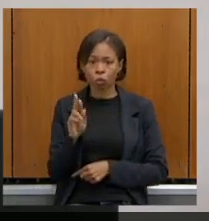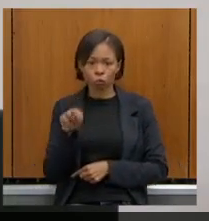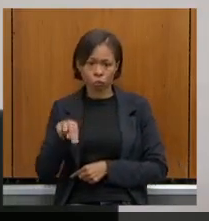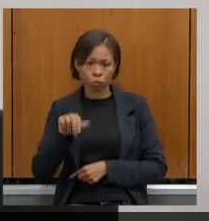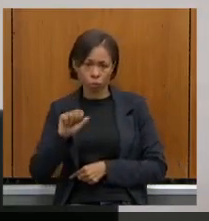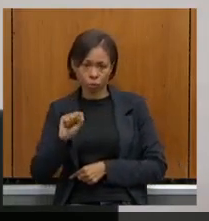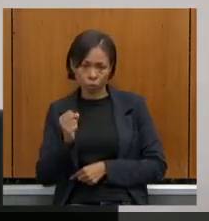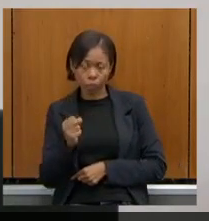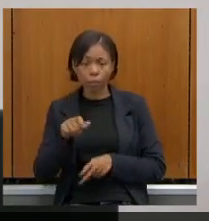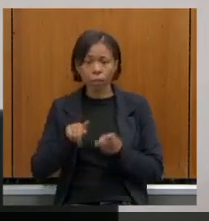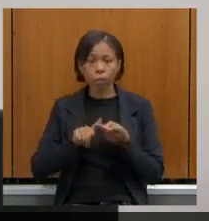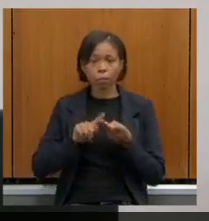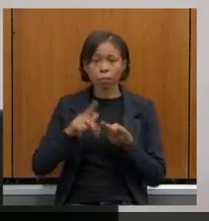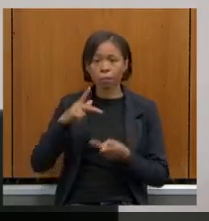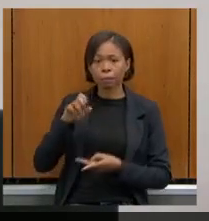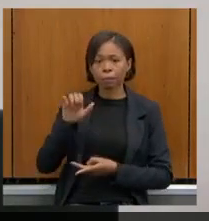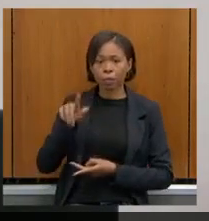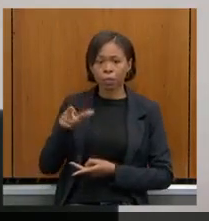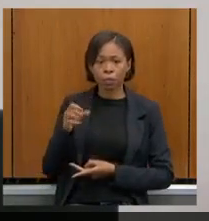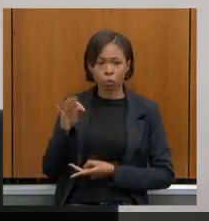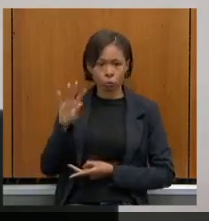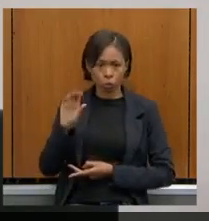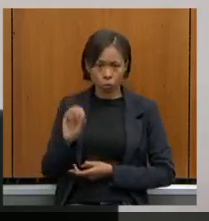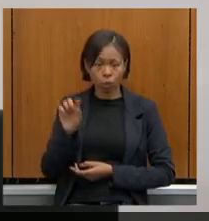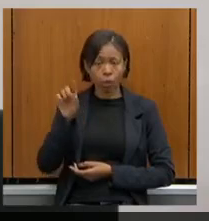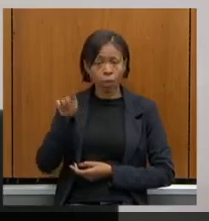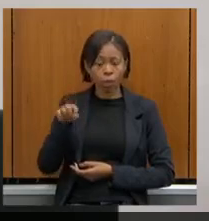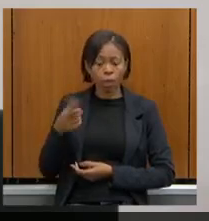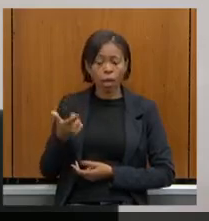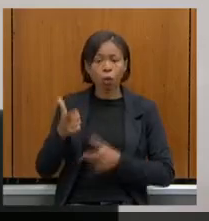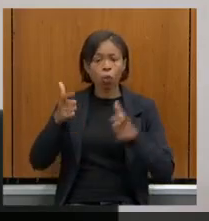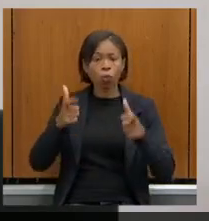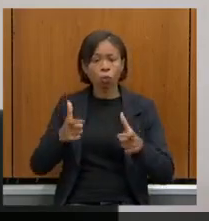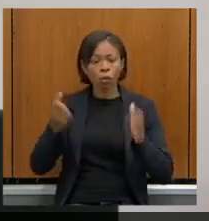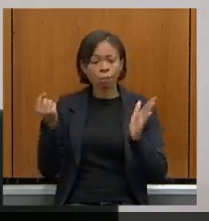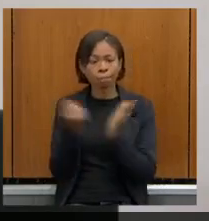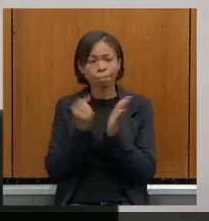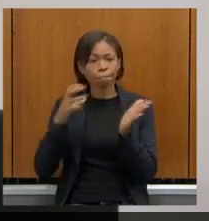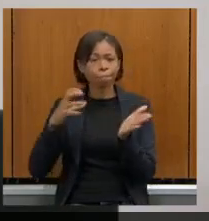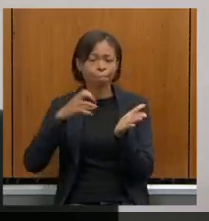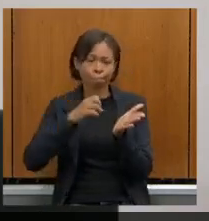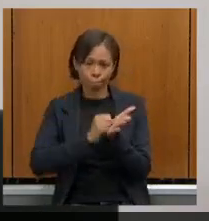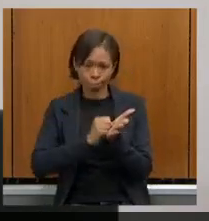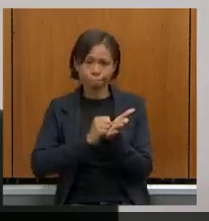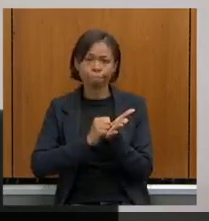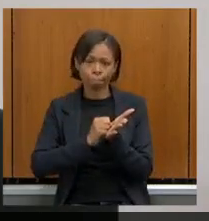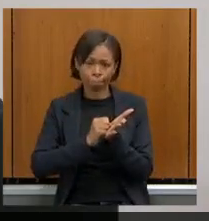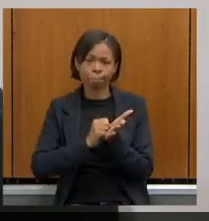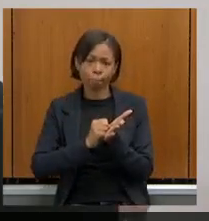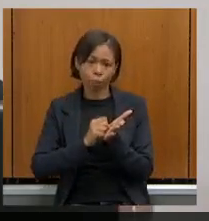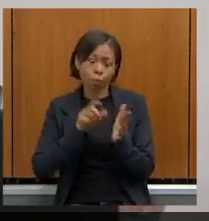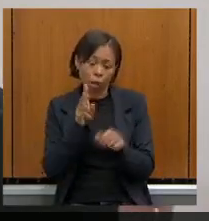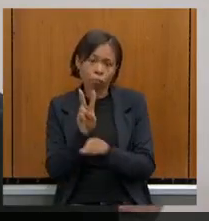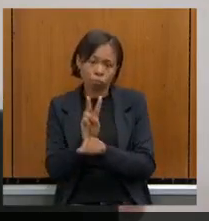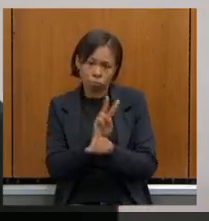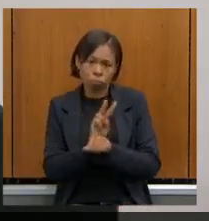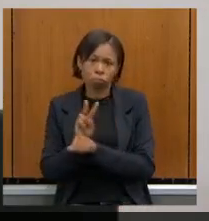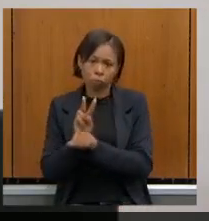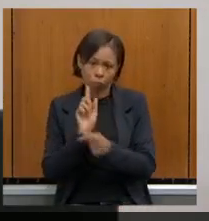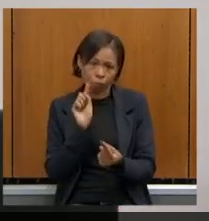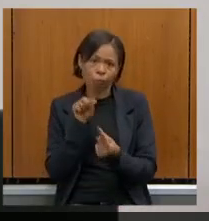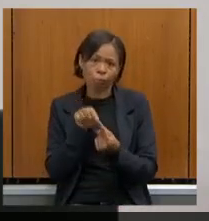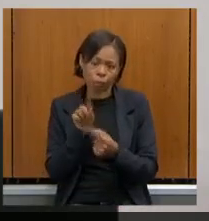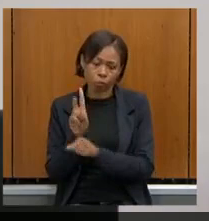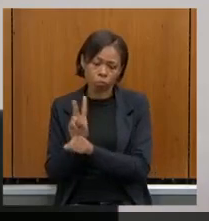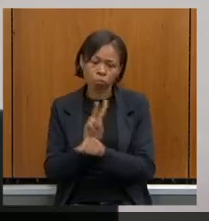comunidades de preservação tombadas pelo patrimônio público do estado para fins de conservação e nós